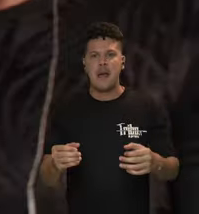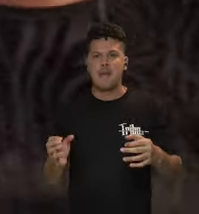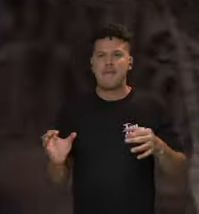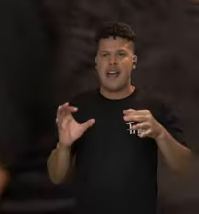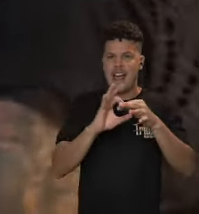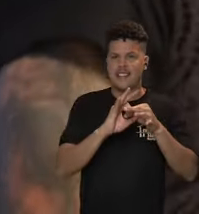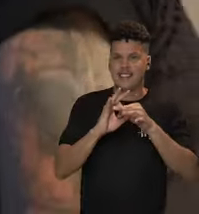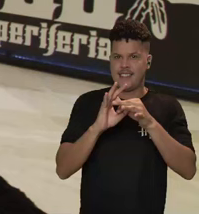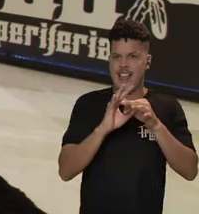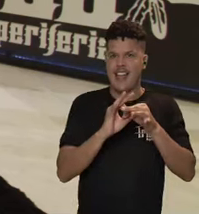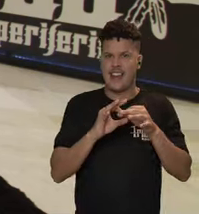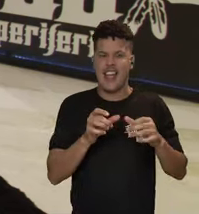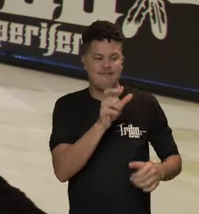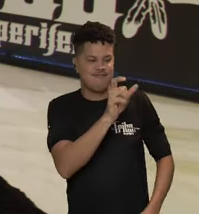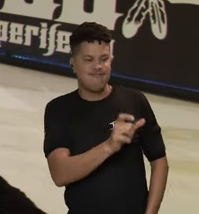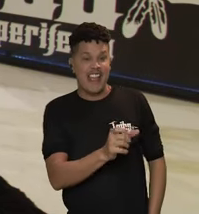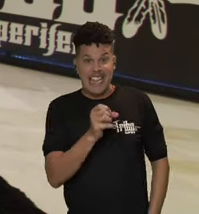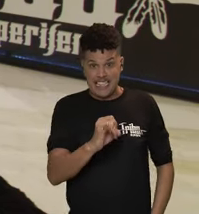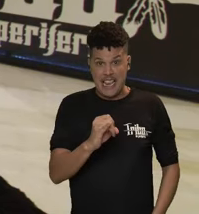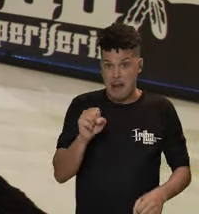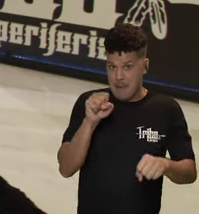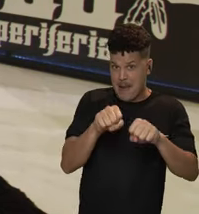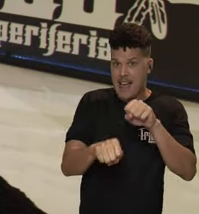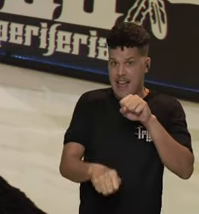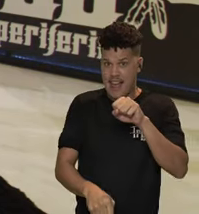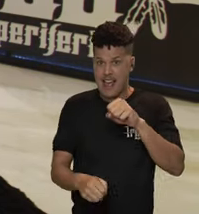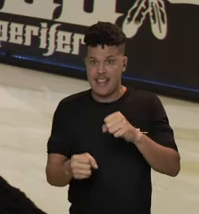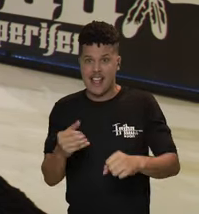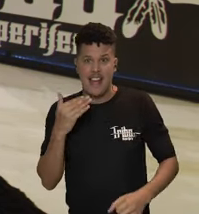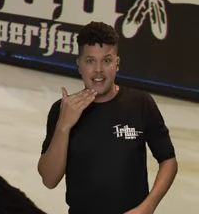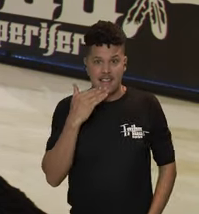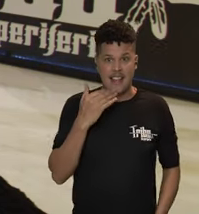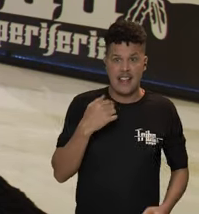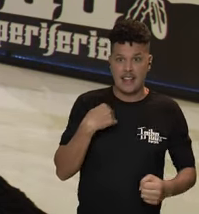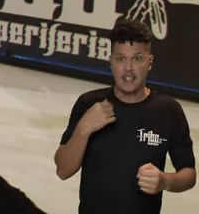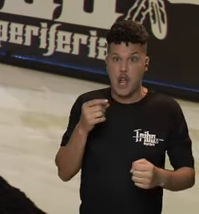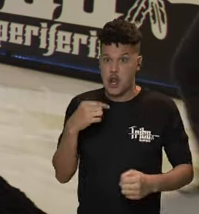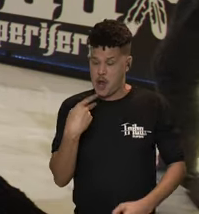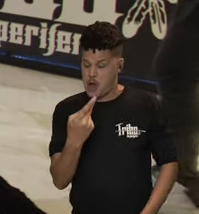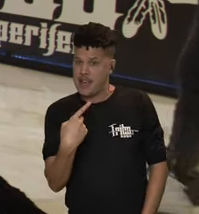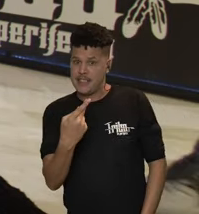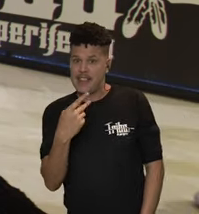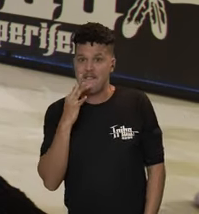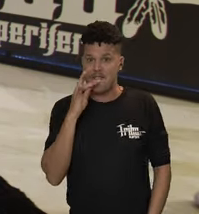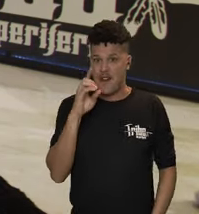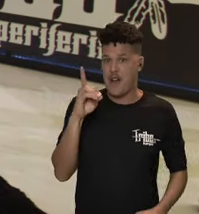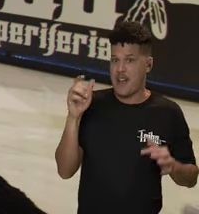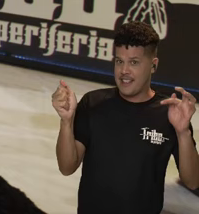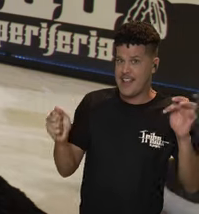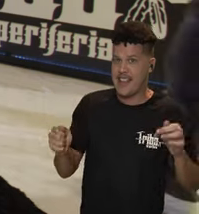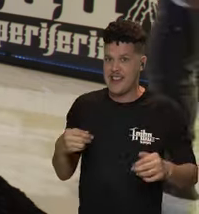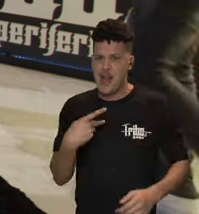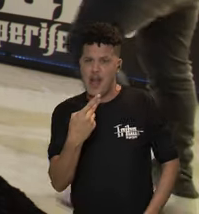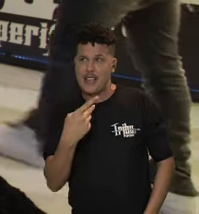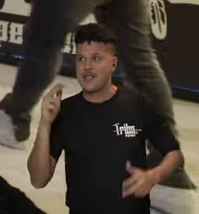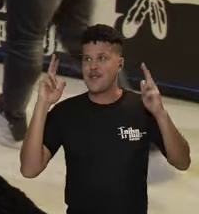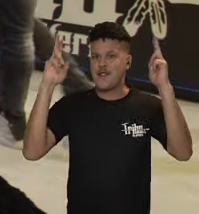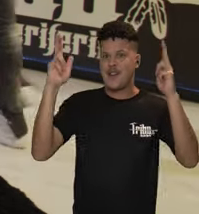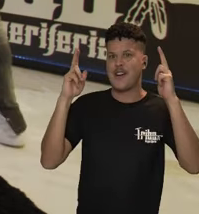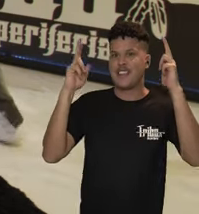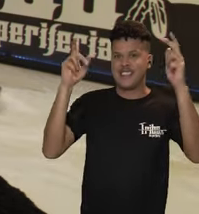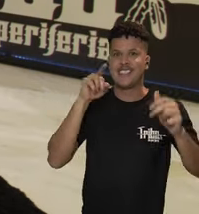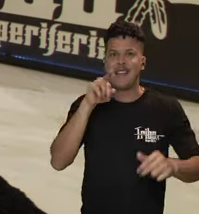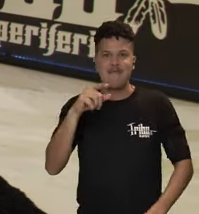A parceria é daquela, se não mata a leja. Nós é foda demais. Nós curte, cê pira,